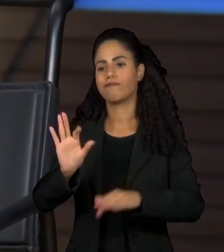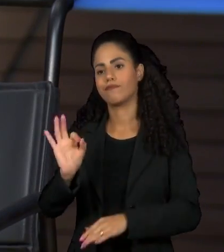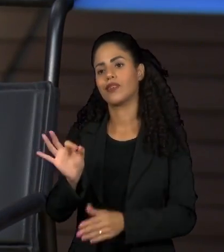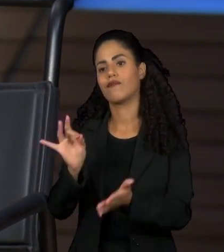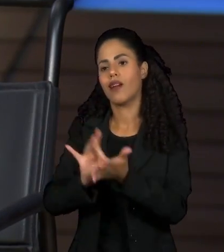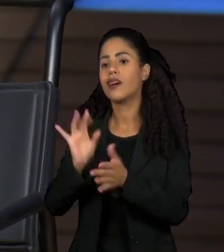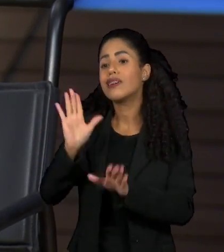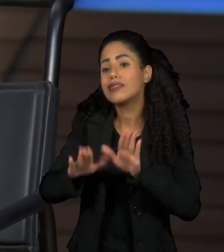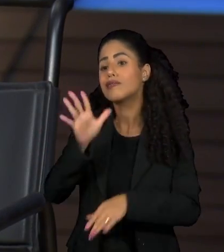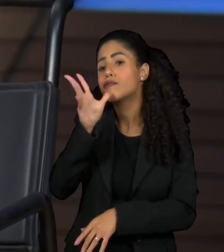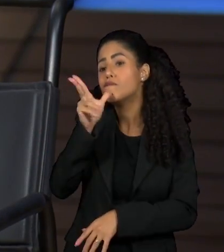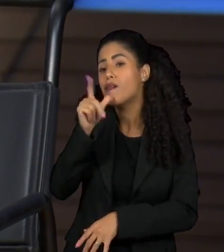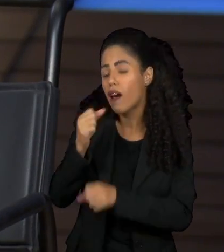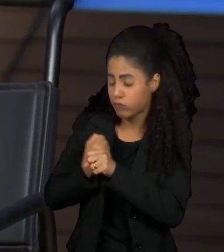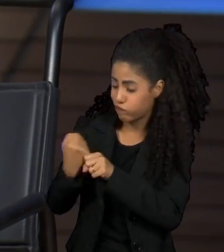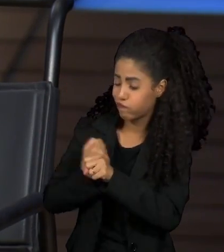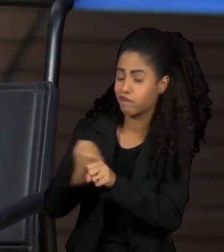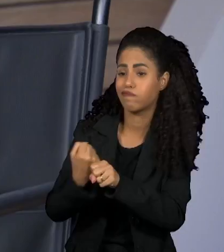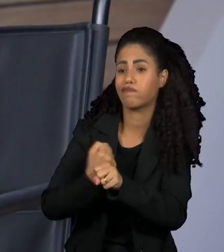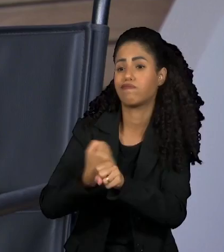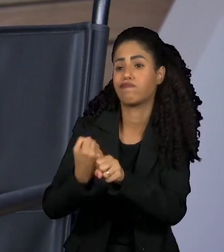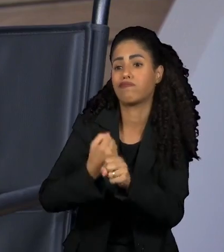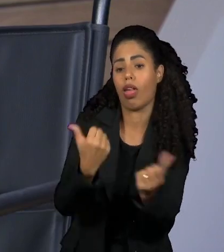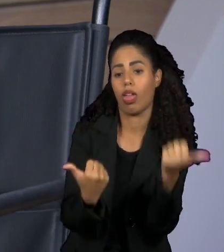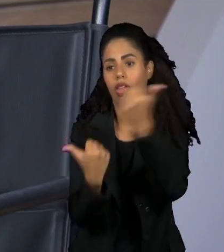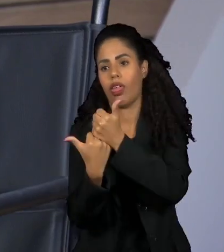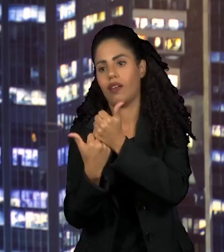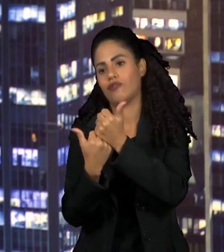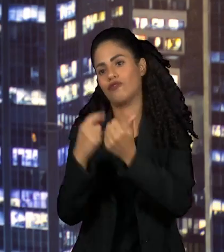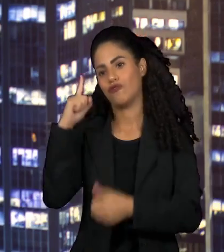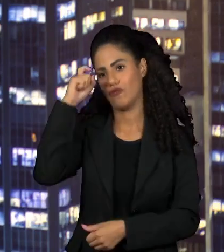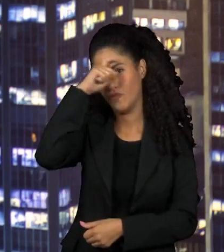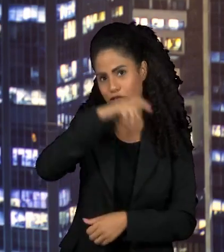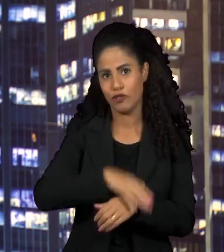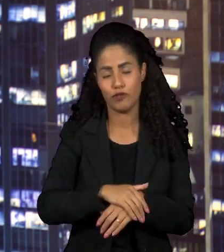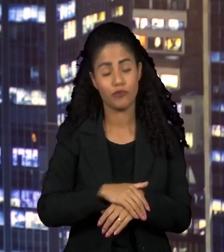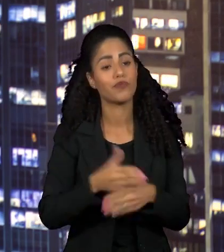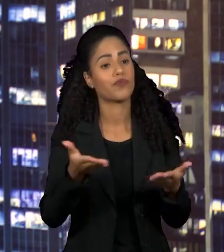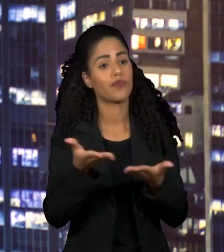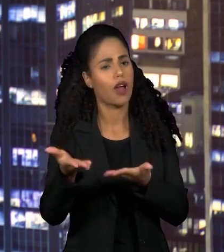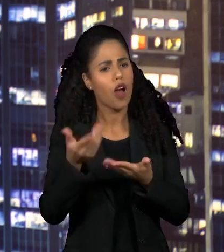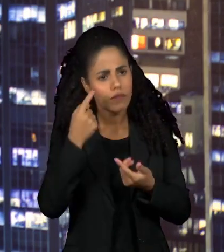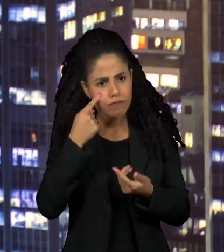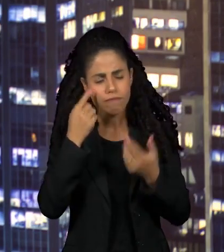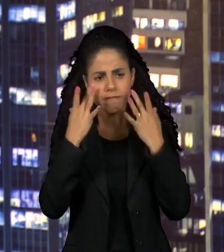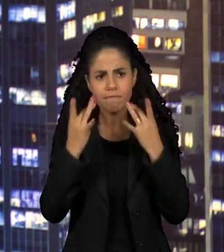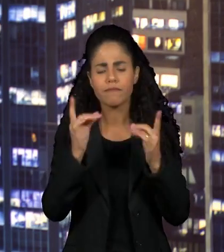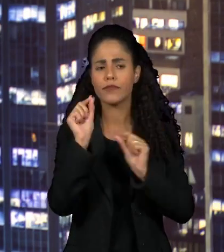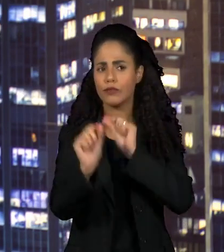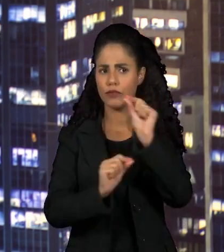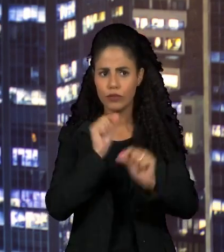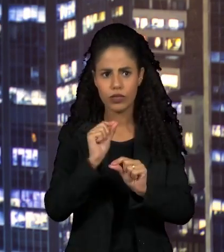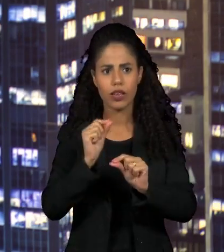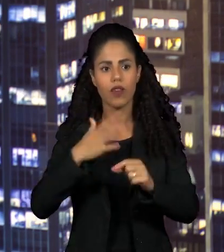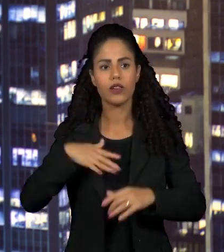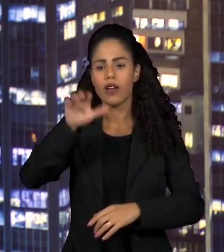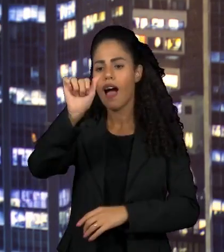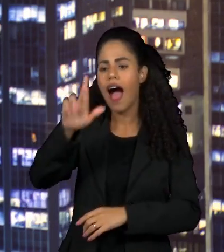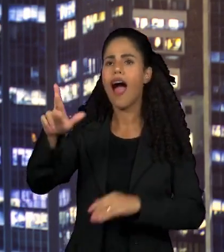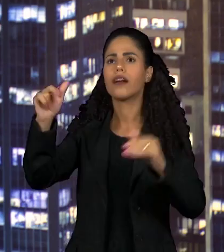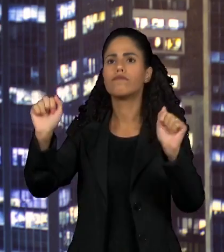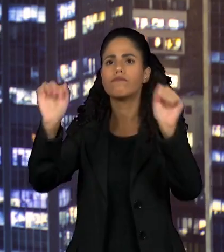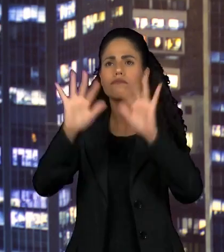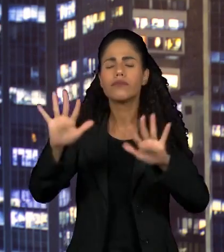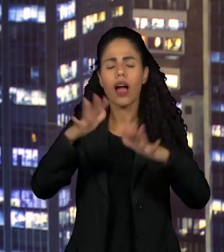anos ali, que vão ser mais difíceis de serem mudados, né? Nós começamos chamando a atenção de que respiramos, um estudo do